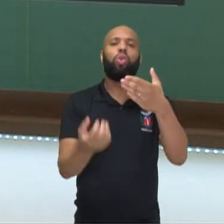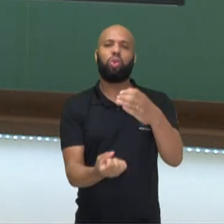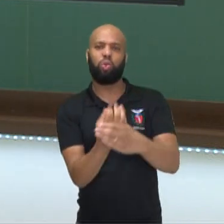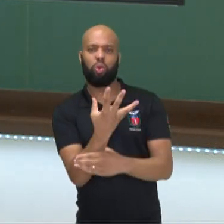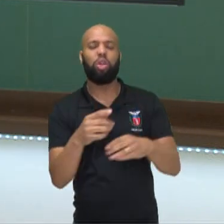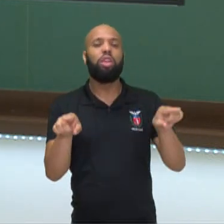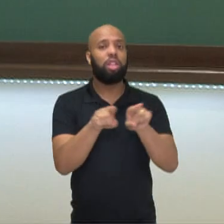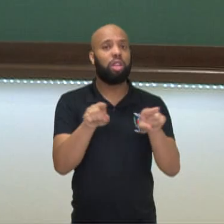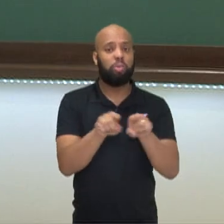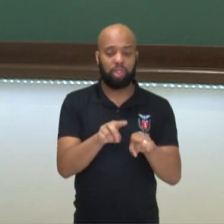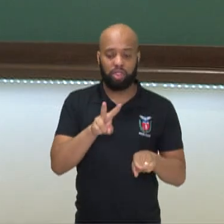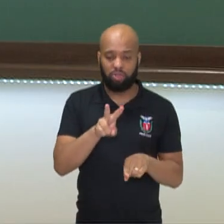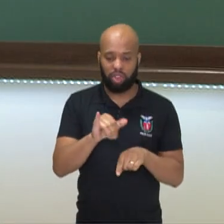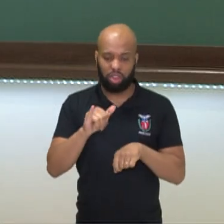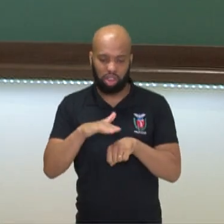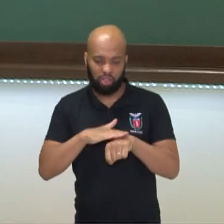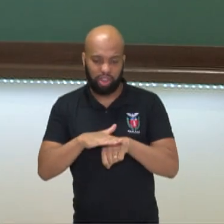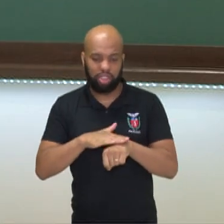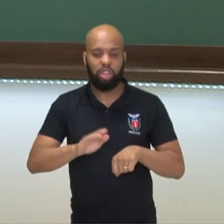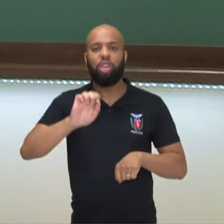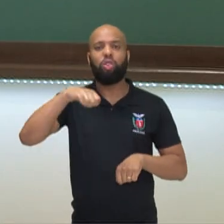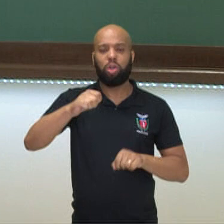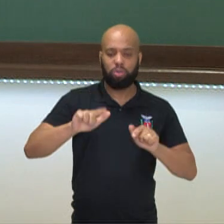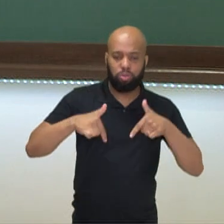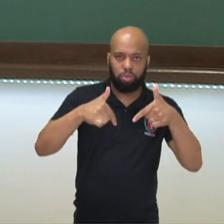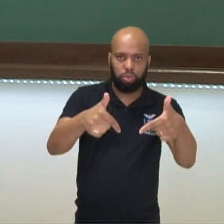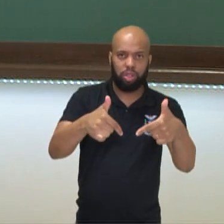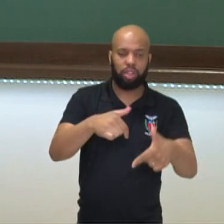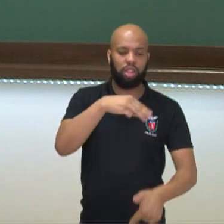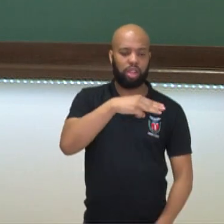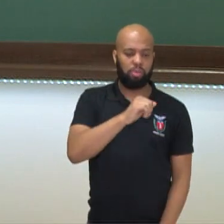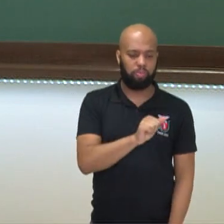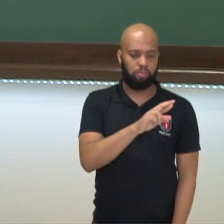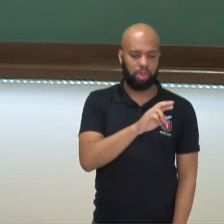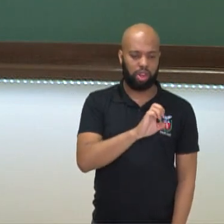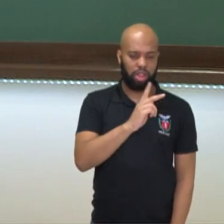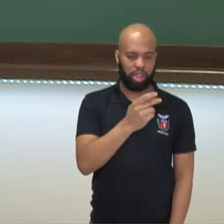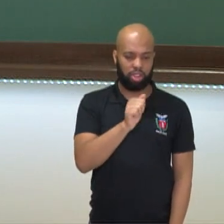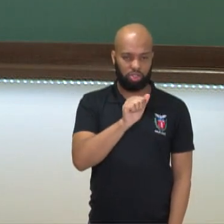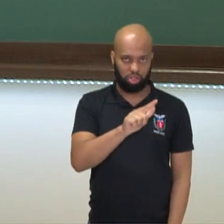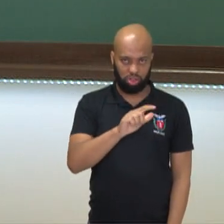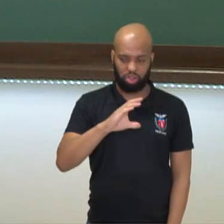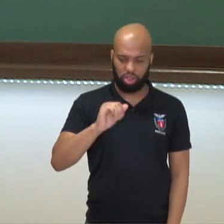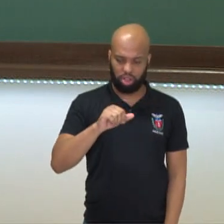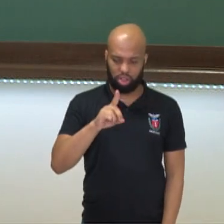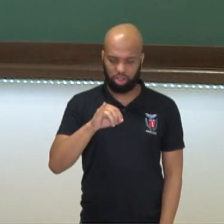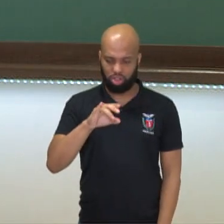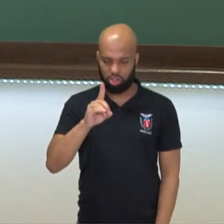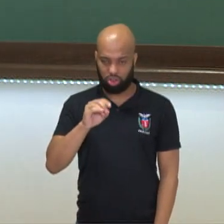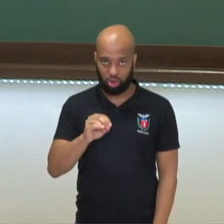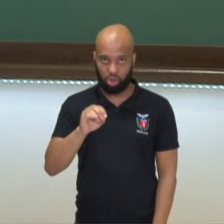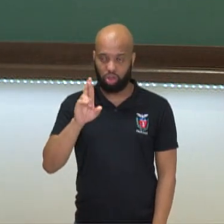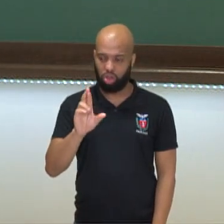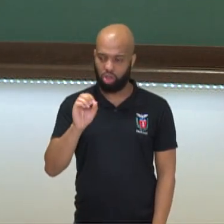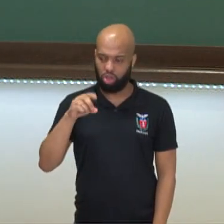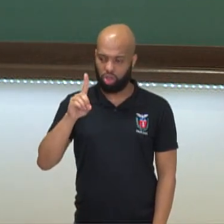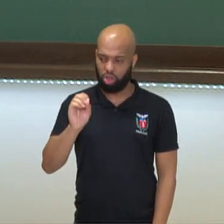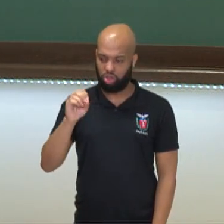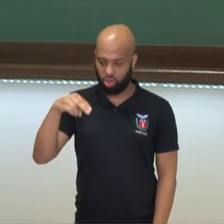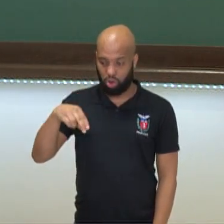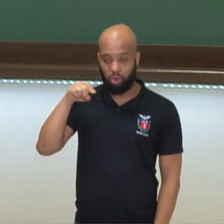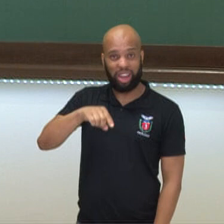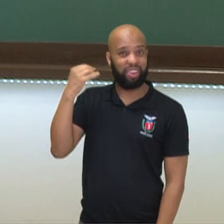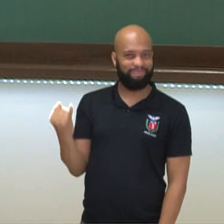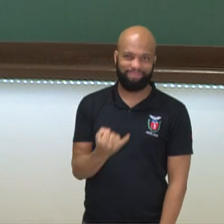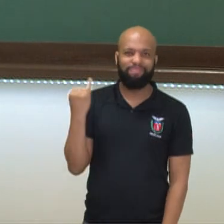ainda, vamos conversar sobre a atuação do Marechal Cândido Rondon, importante sertanista